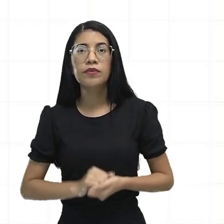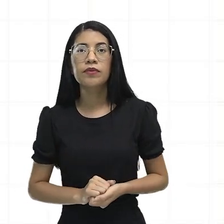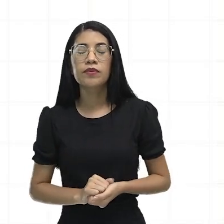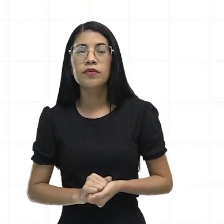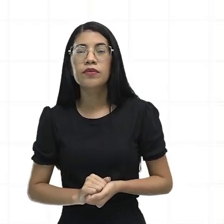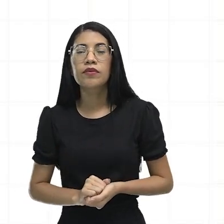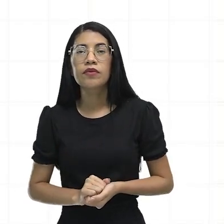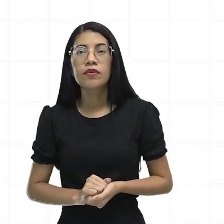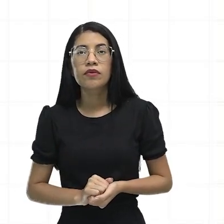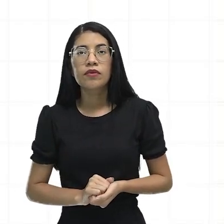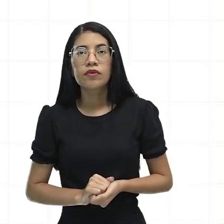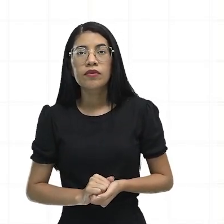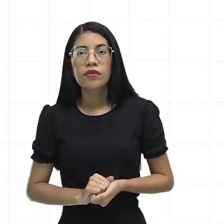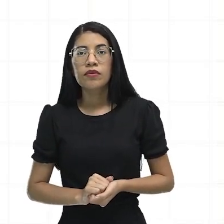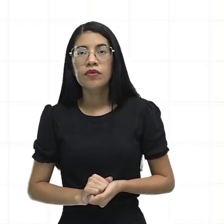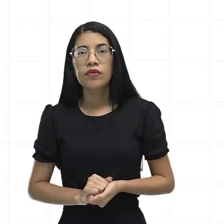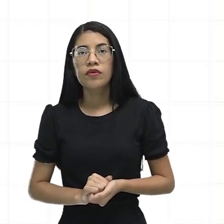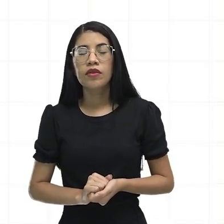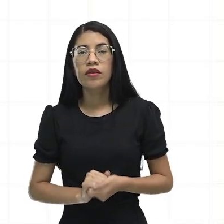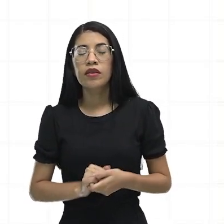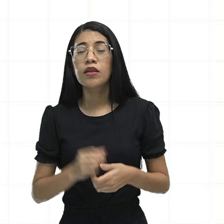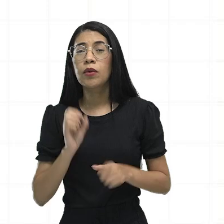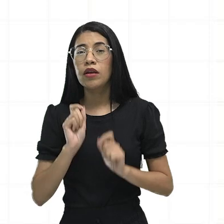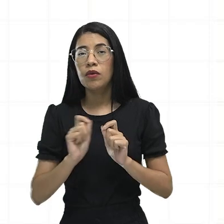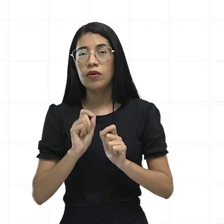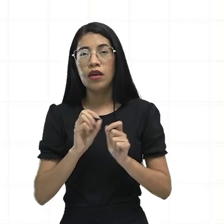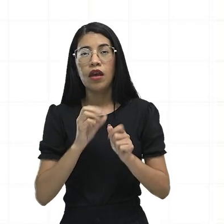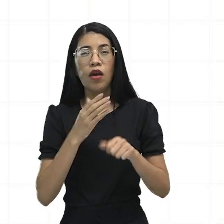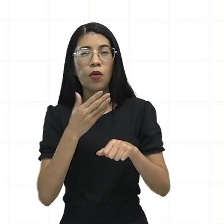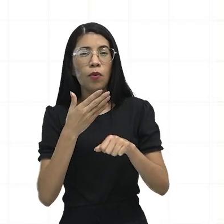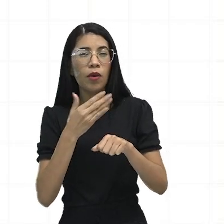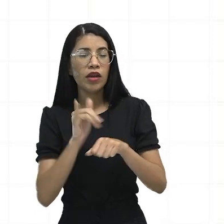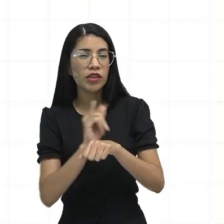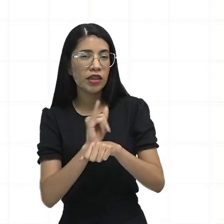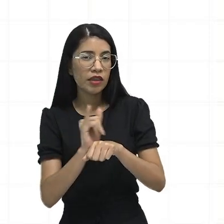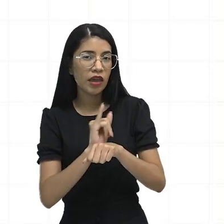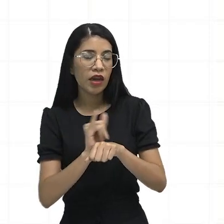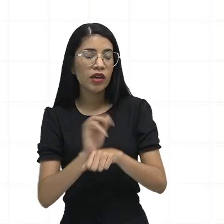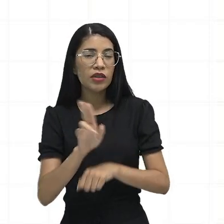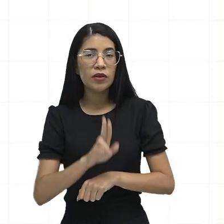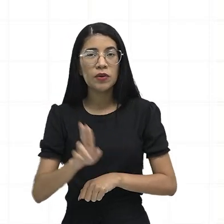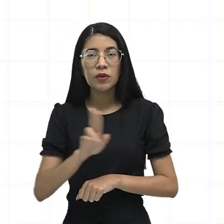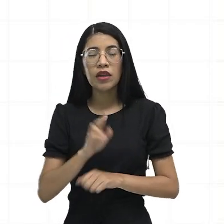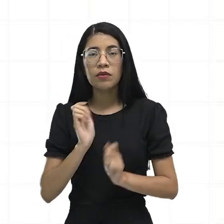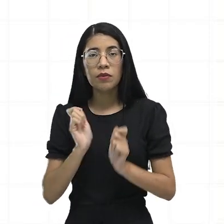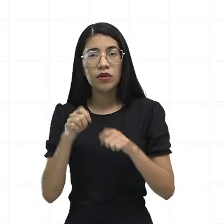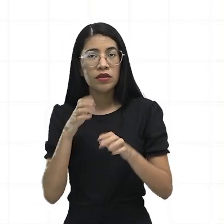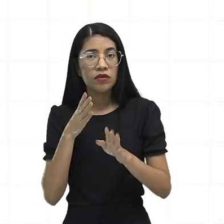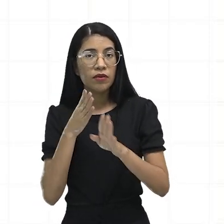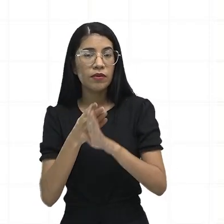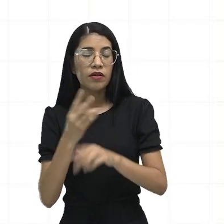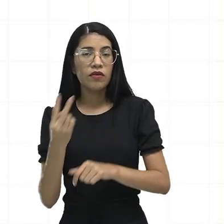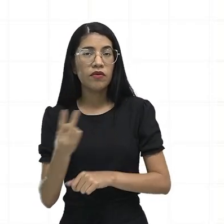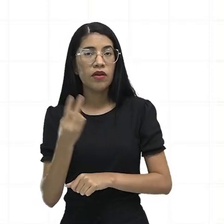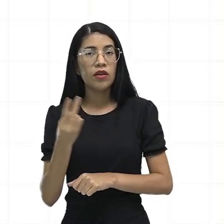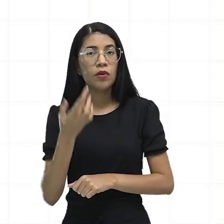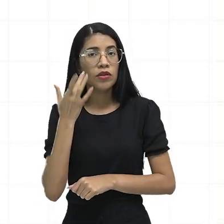A regra de 3 é um método que utilizamos para encontrar